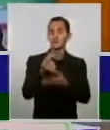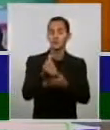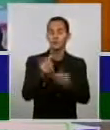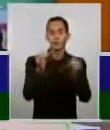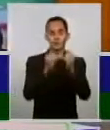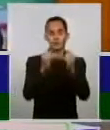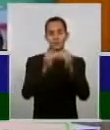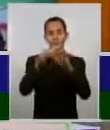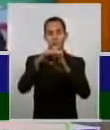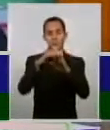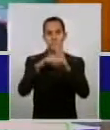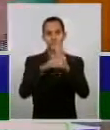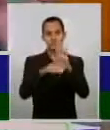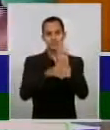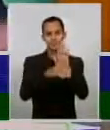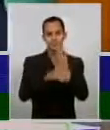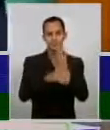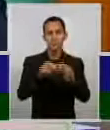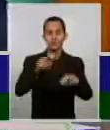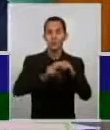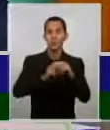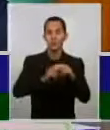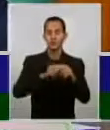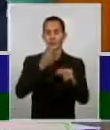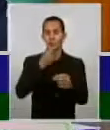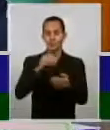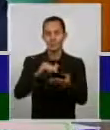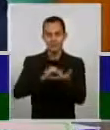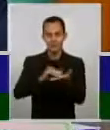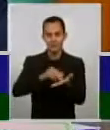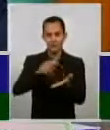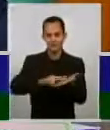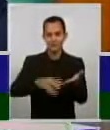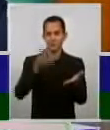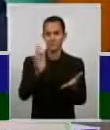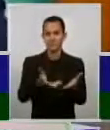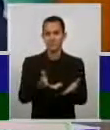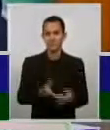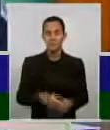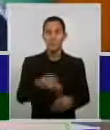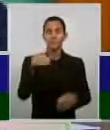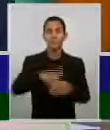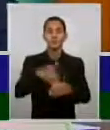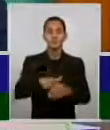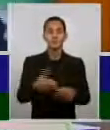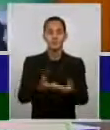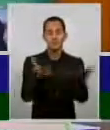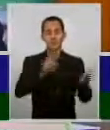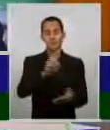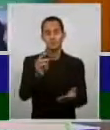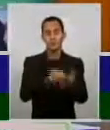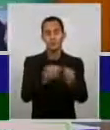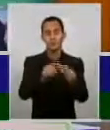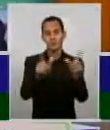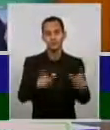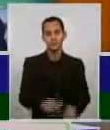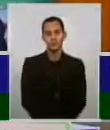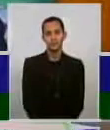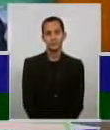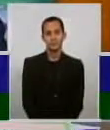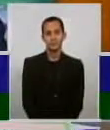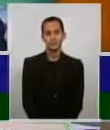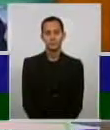para entidades que menciona, conforme o nosso secretário mencionou. Votação nominal.